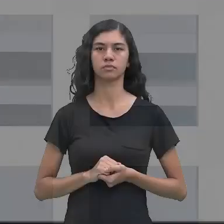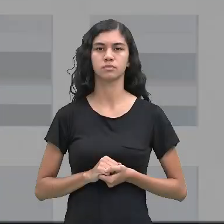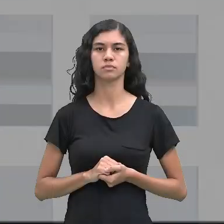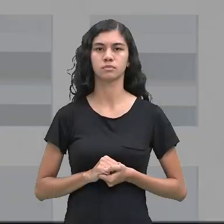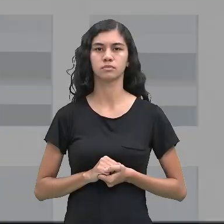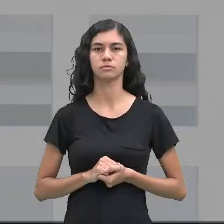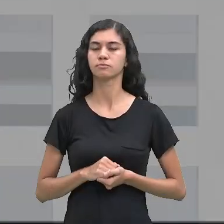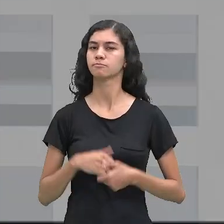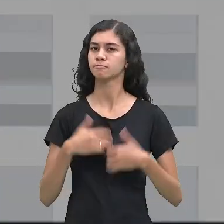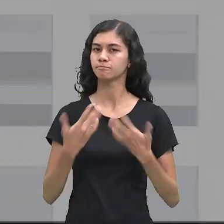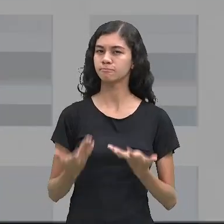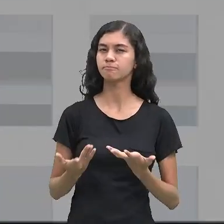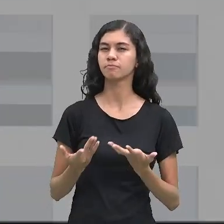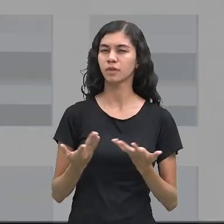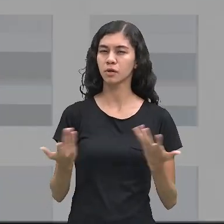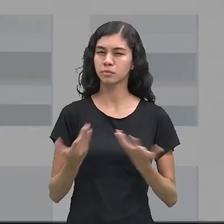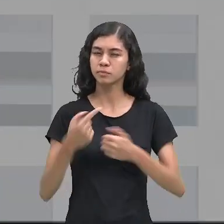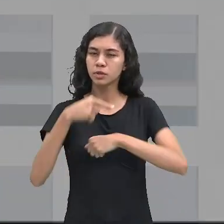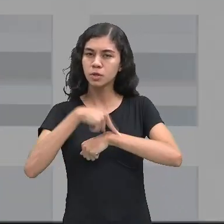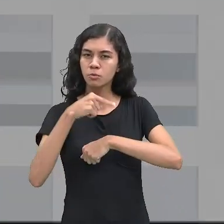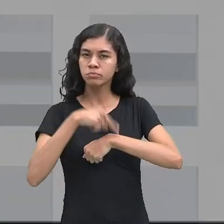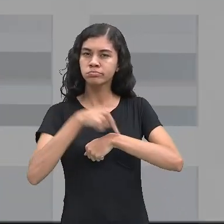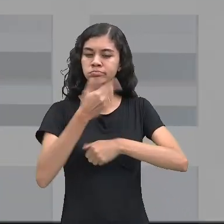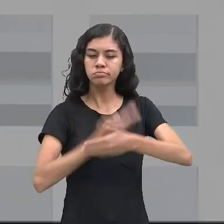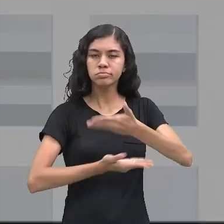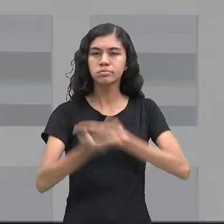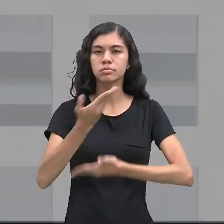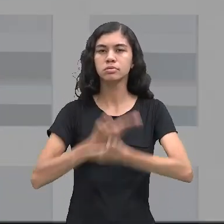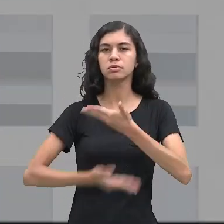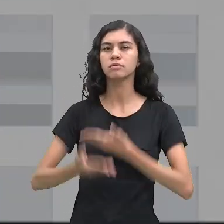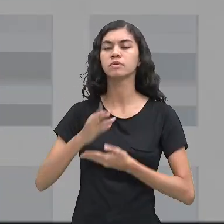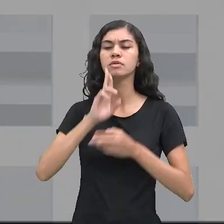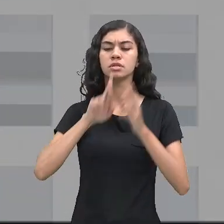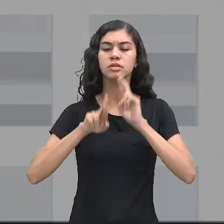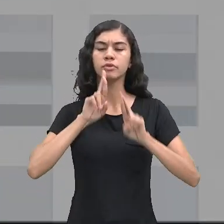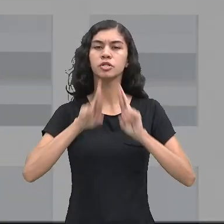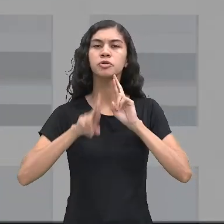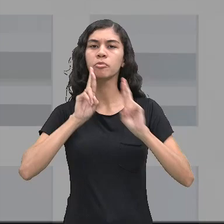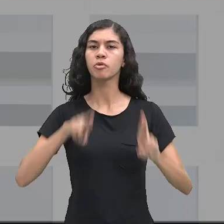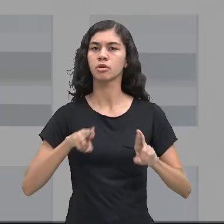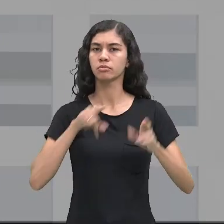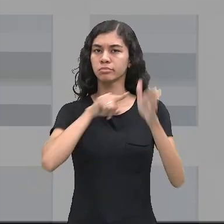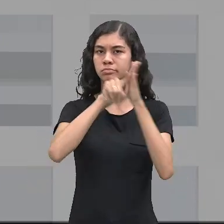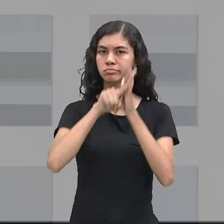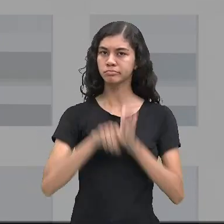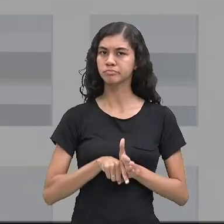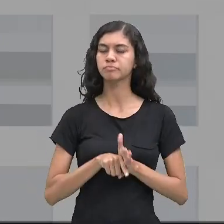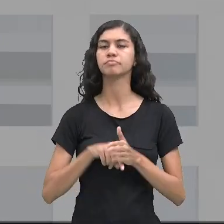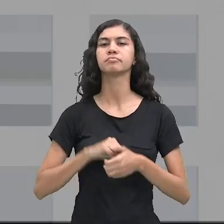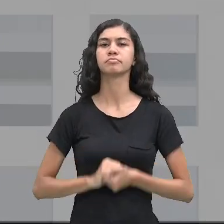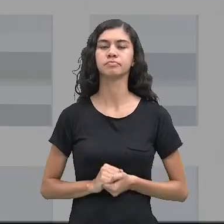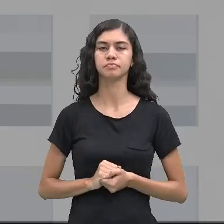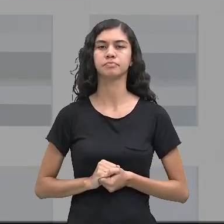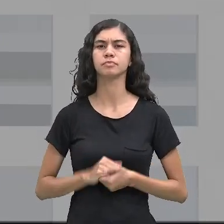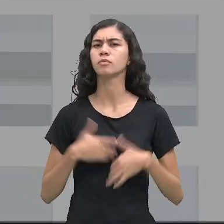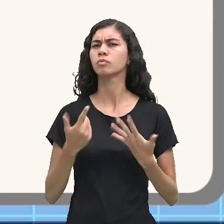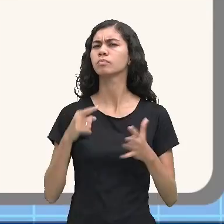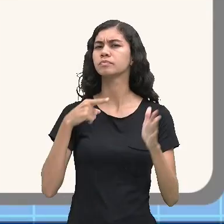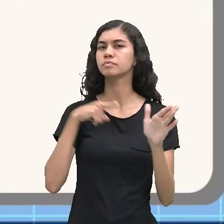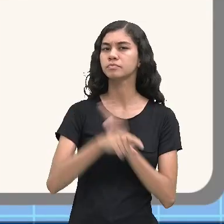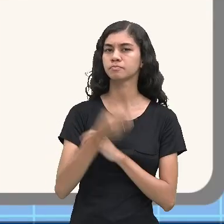Então é isso aí, pessoal. Nesse momento de interatividade, nós vamos responder o nosso quiz. Olha só, qual era o quiz